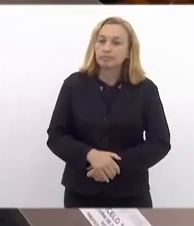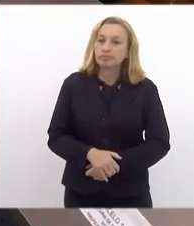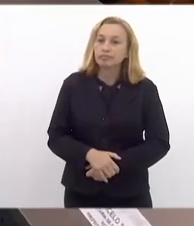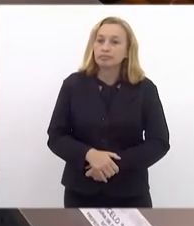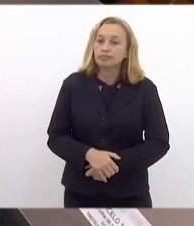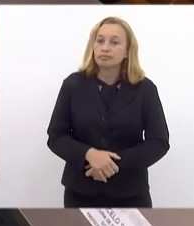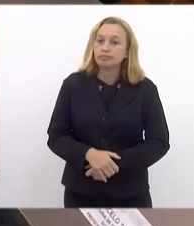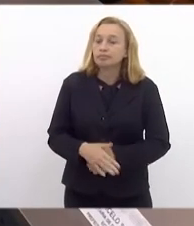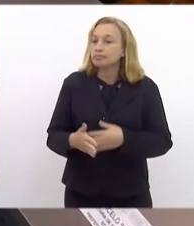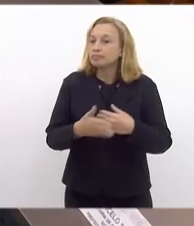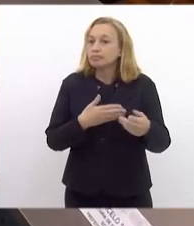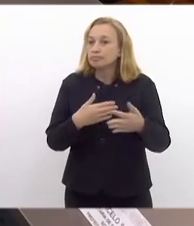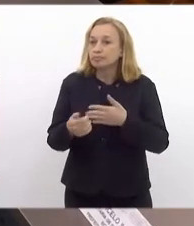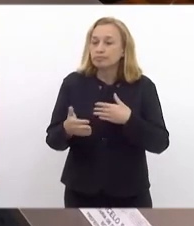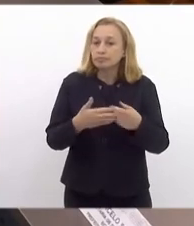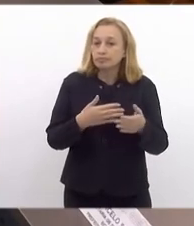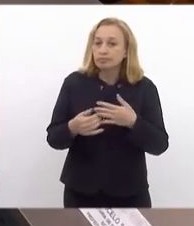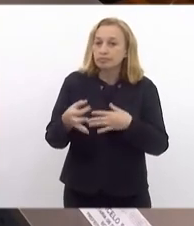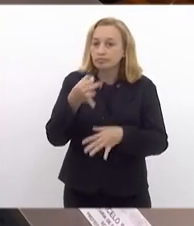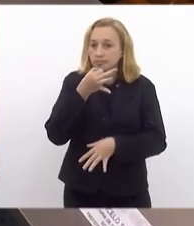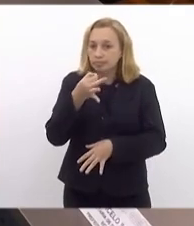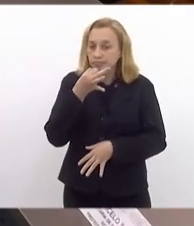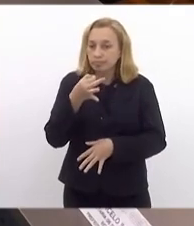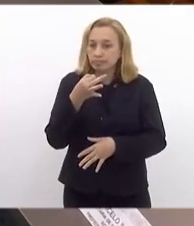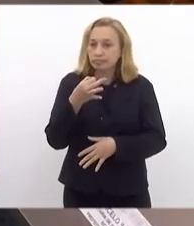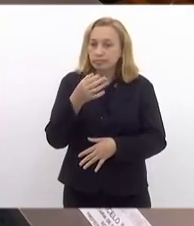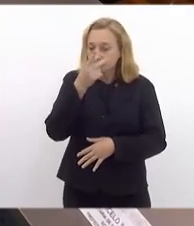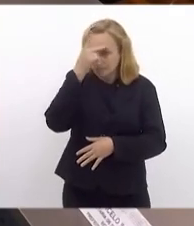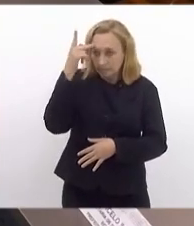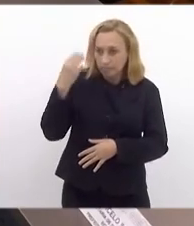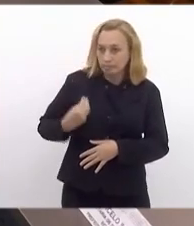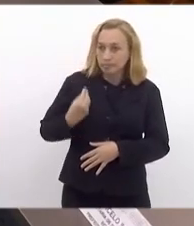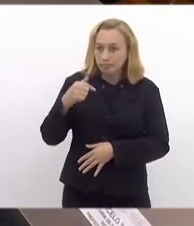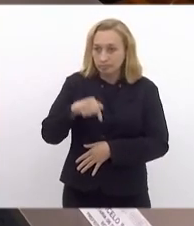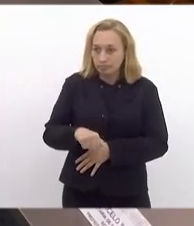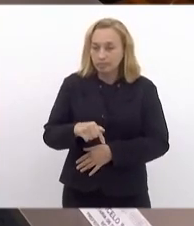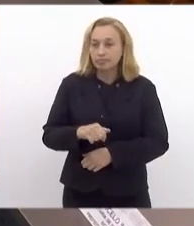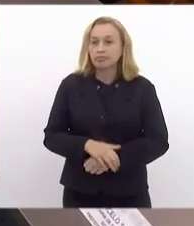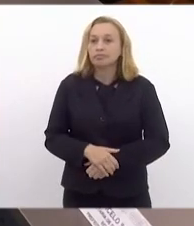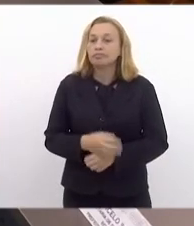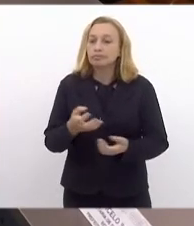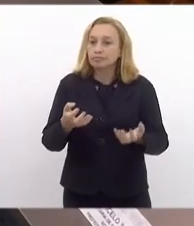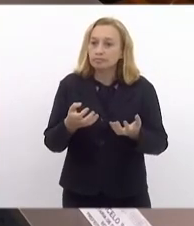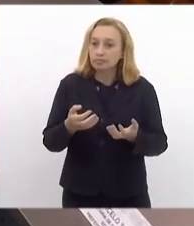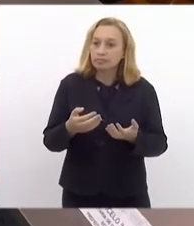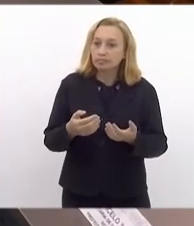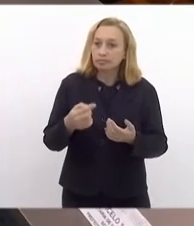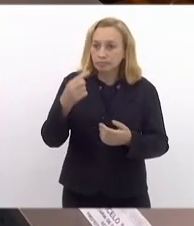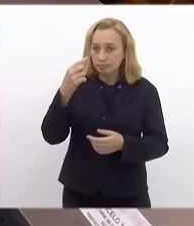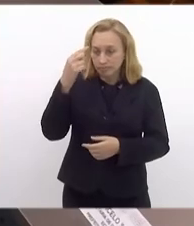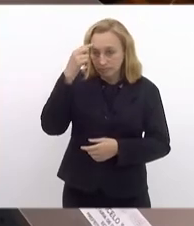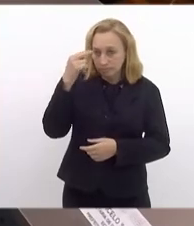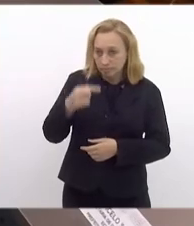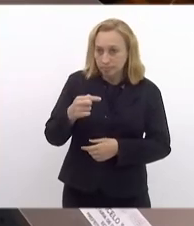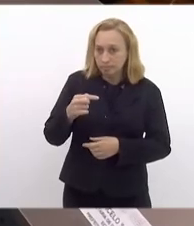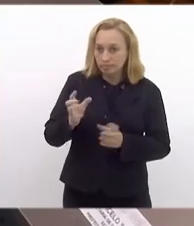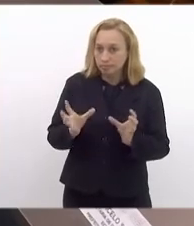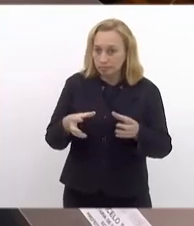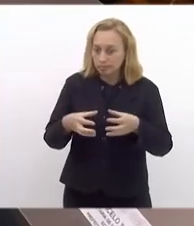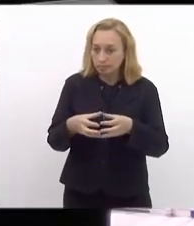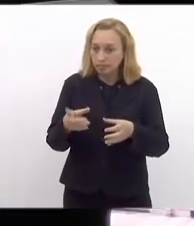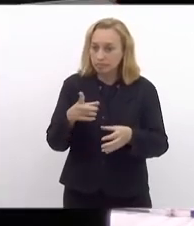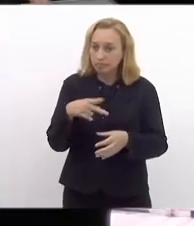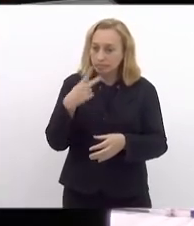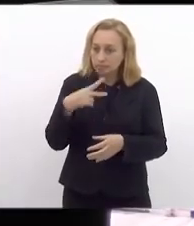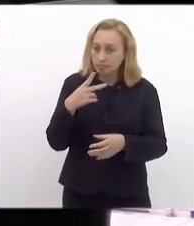que qualquer sugestão de qualquer um dos que esteja aqui em plenário e que era mandar para comissão para gente expor